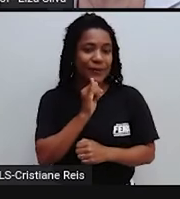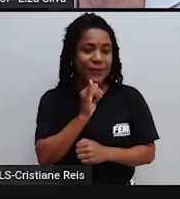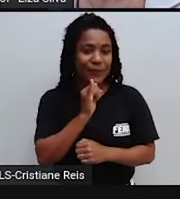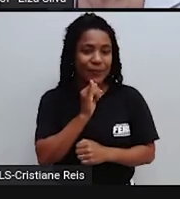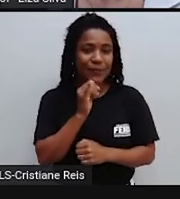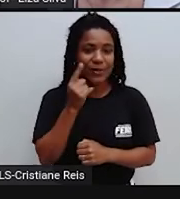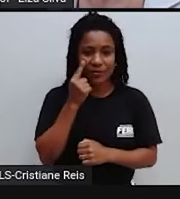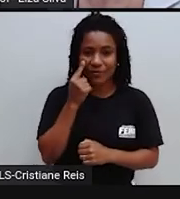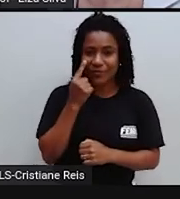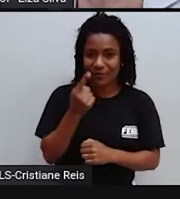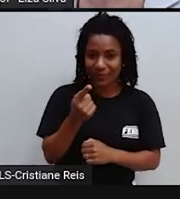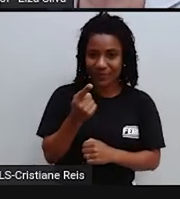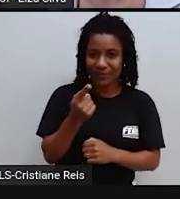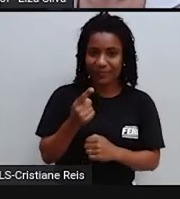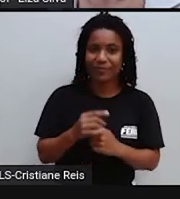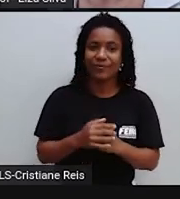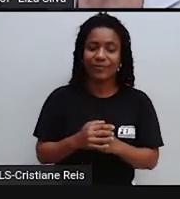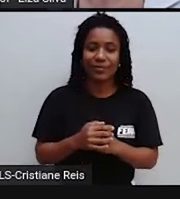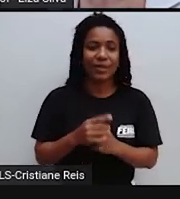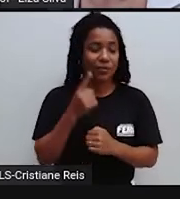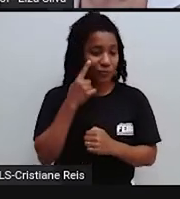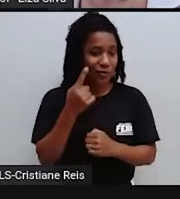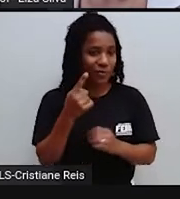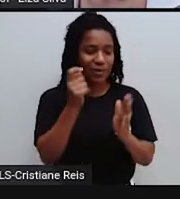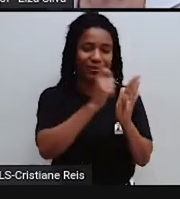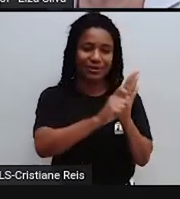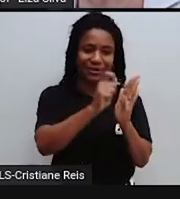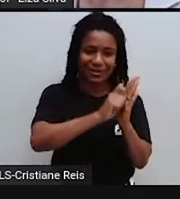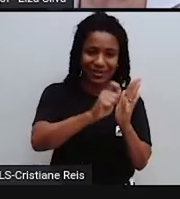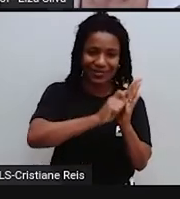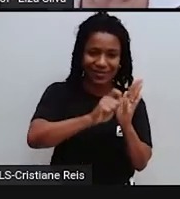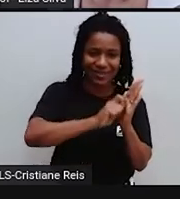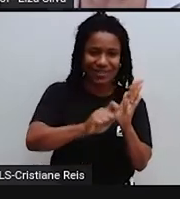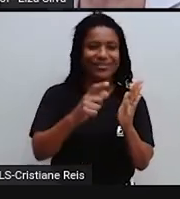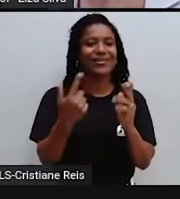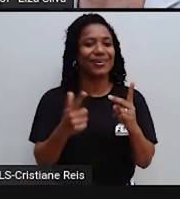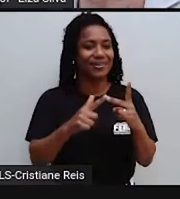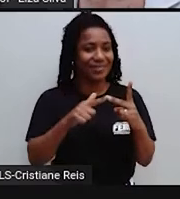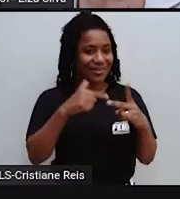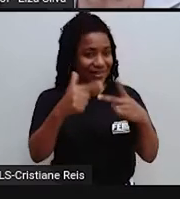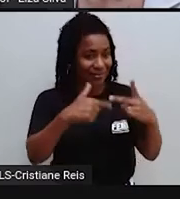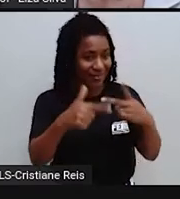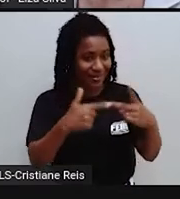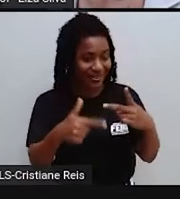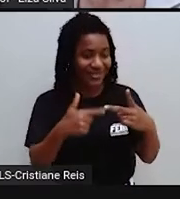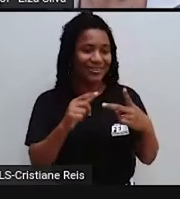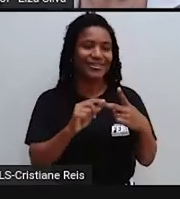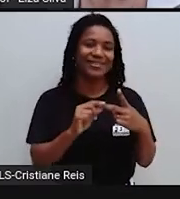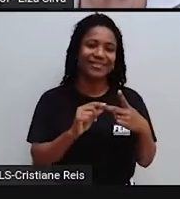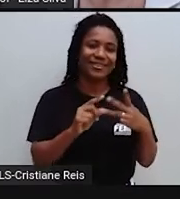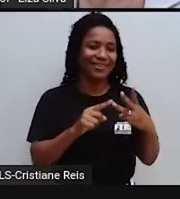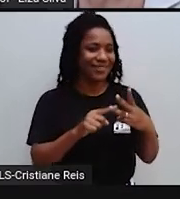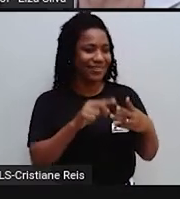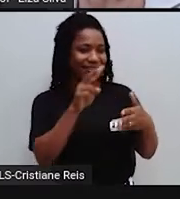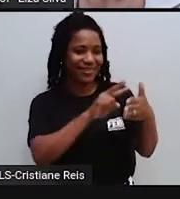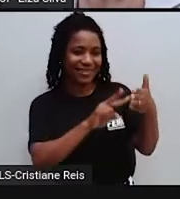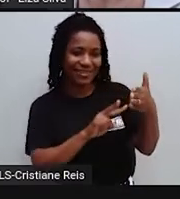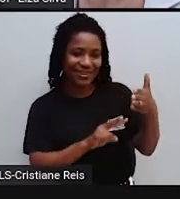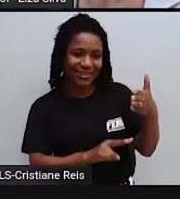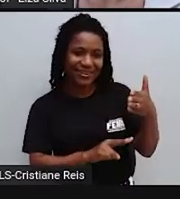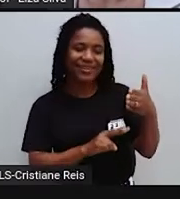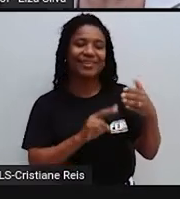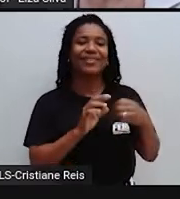Por exemplo, writing, escrevendo, working, trabalhando, reading, lendo,